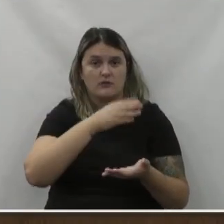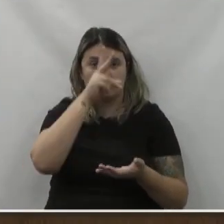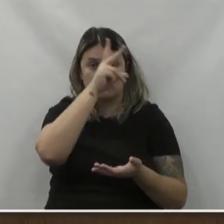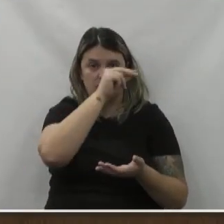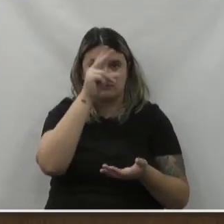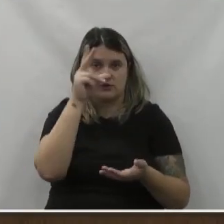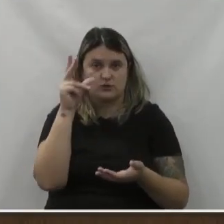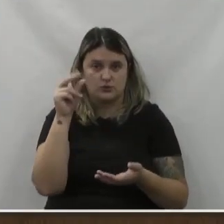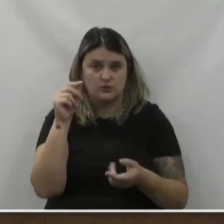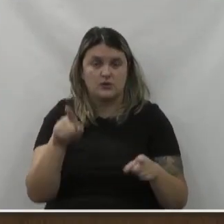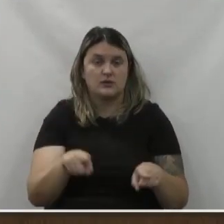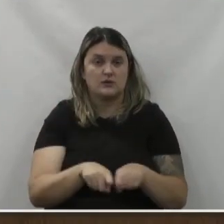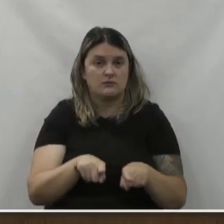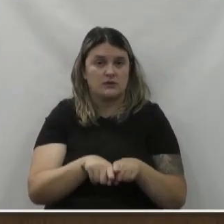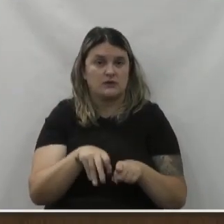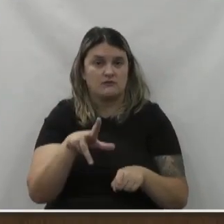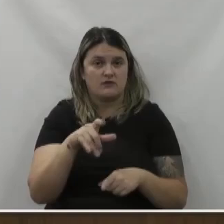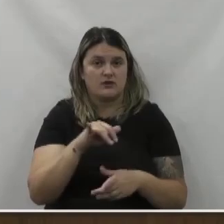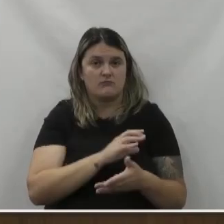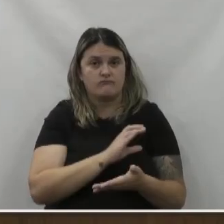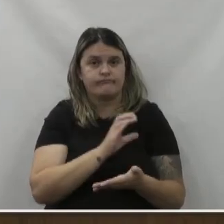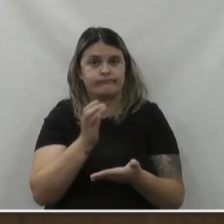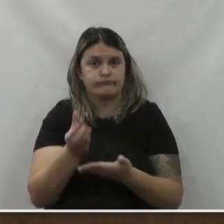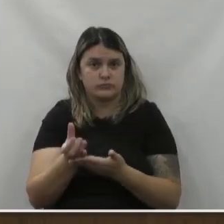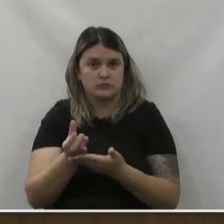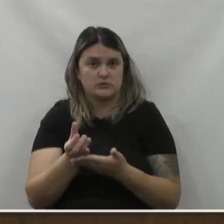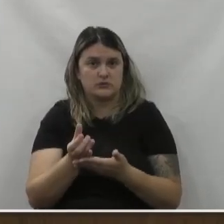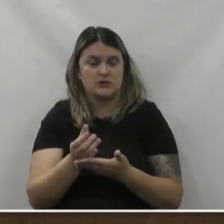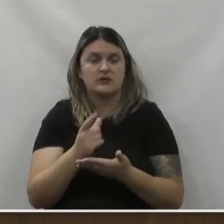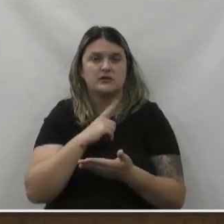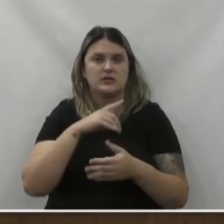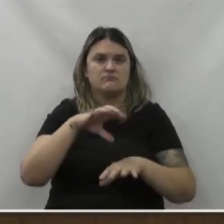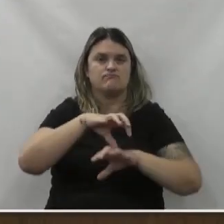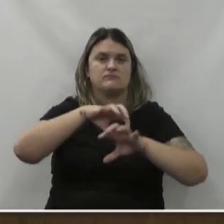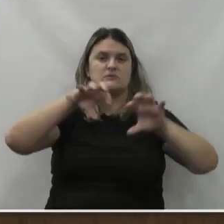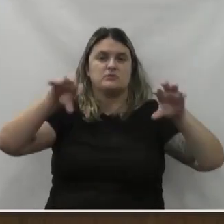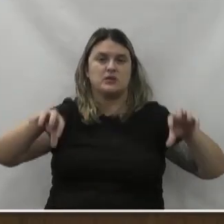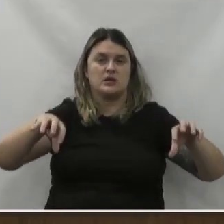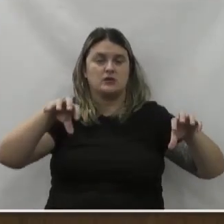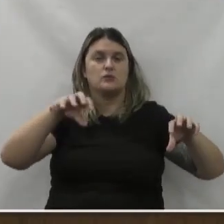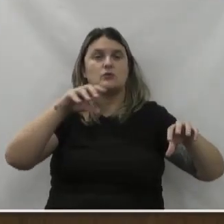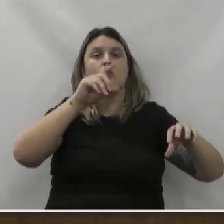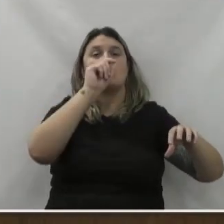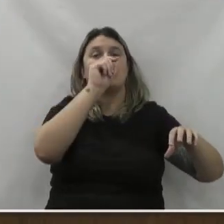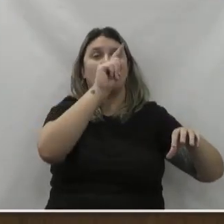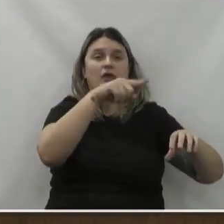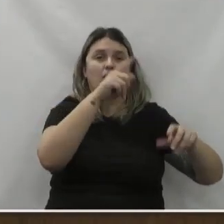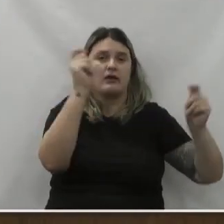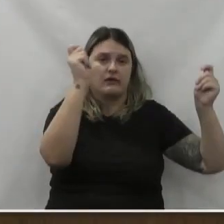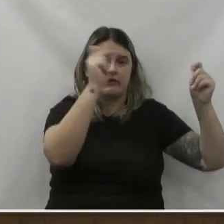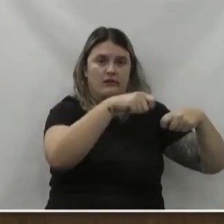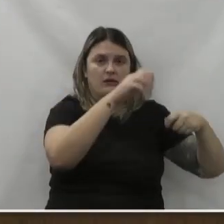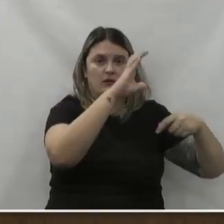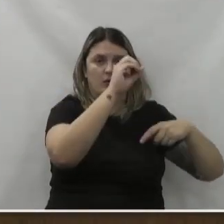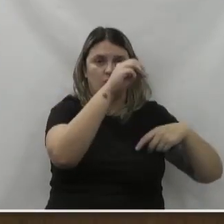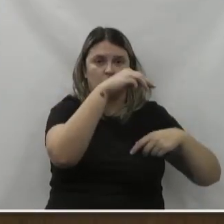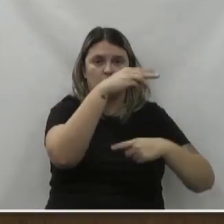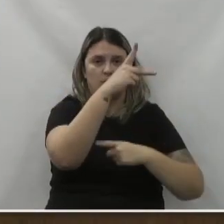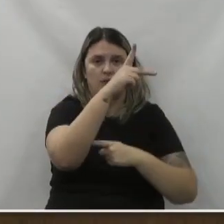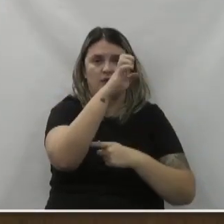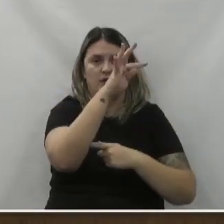pelo município, discriminados por competência, bem como as datas e a destinação exata dos